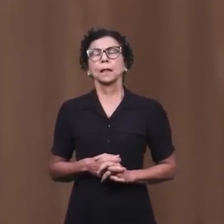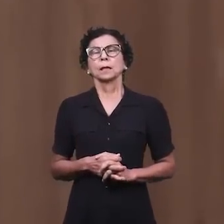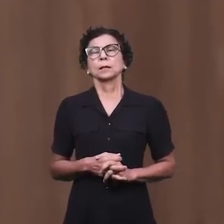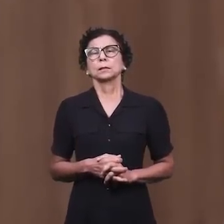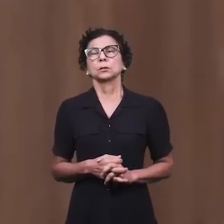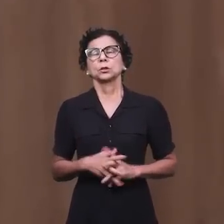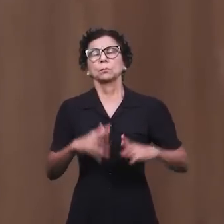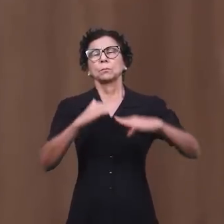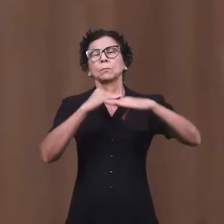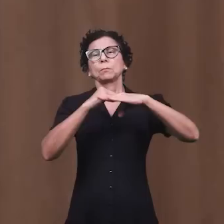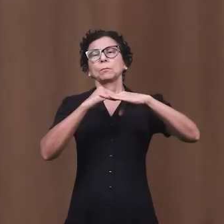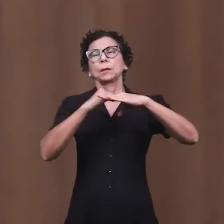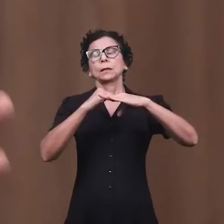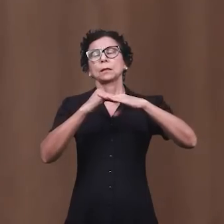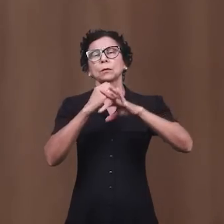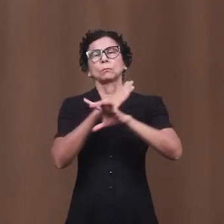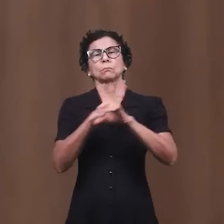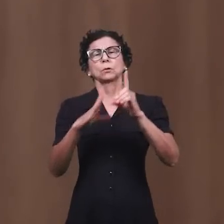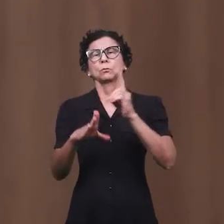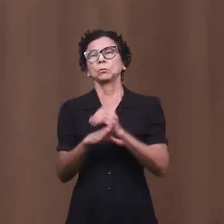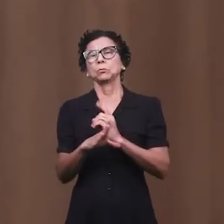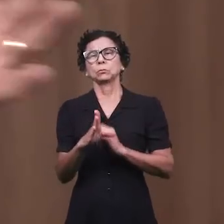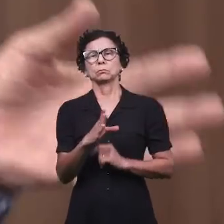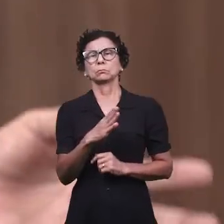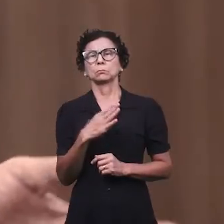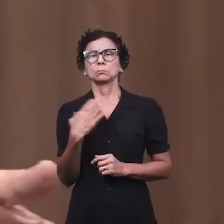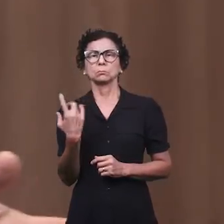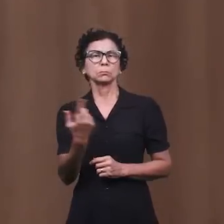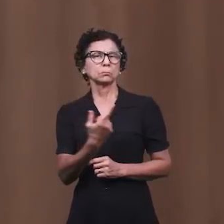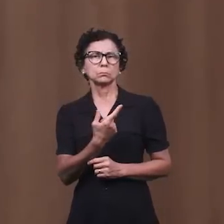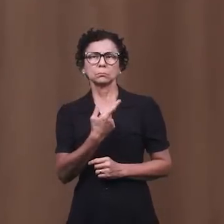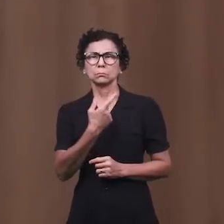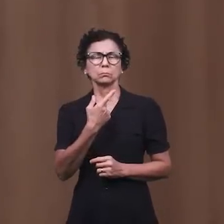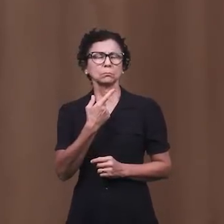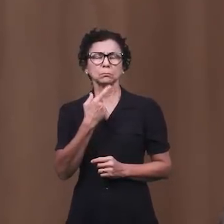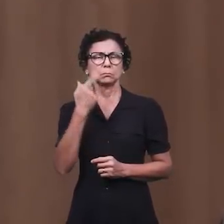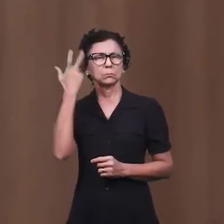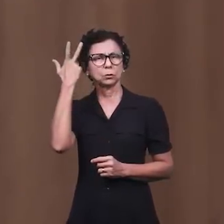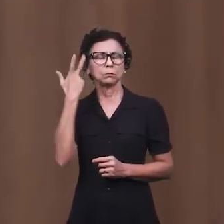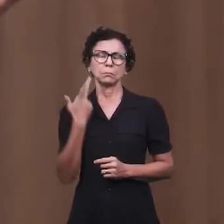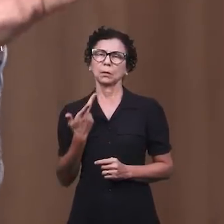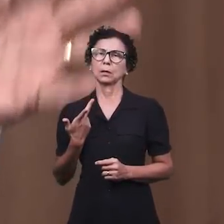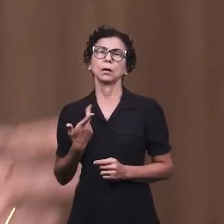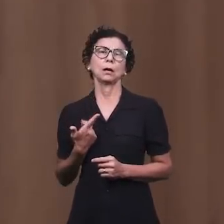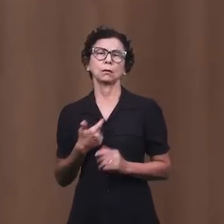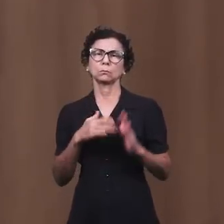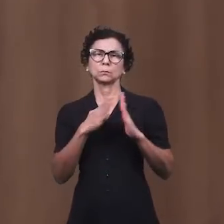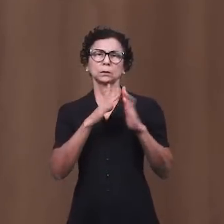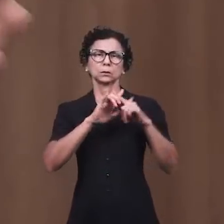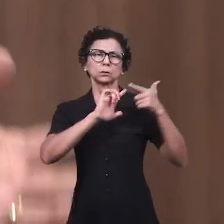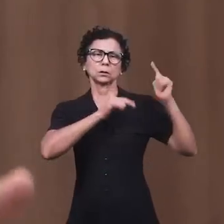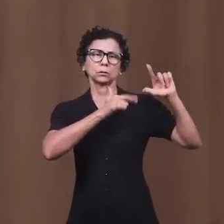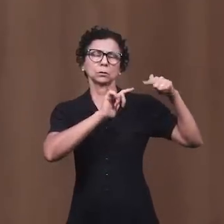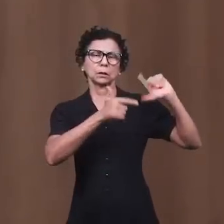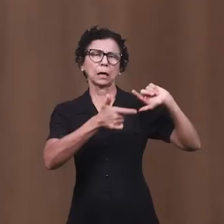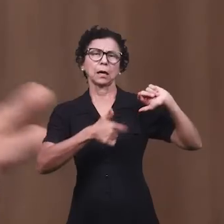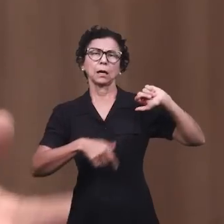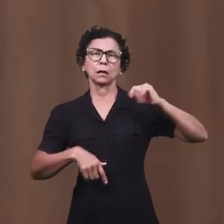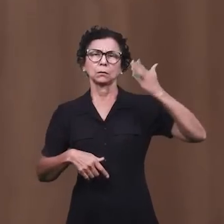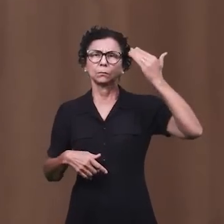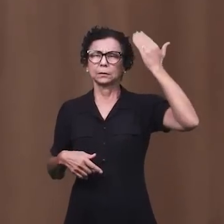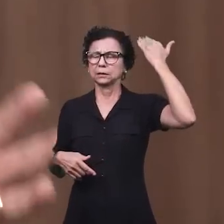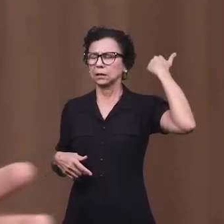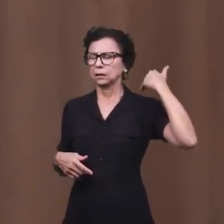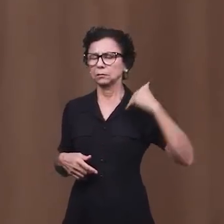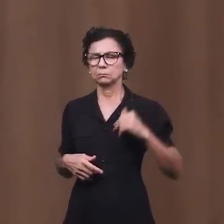Né, nós tínhamos um padrão de culto, como todo mundo tem, como as igrejas tradicionais,